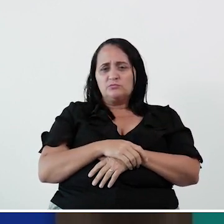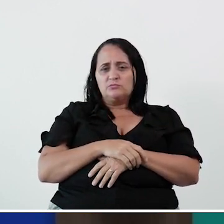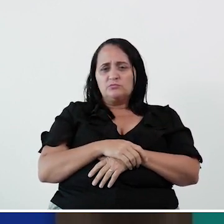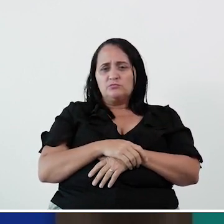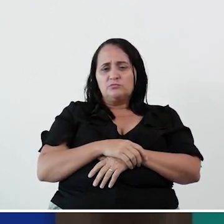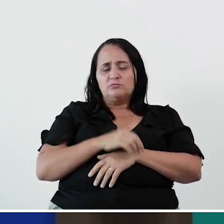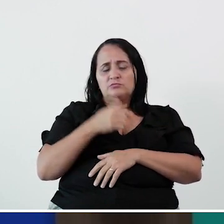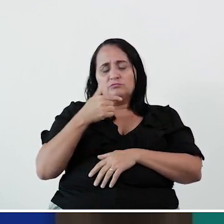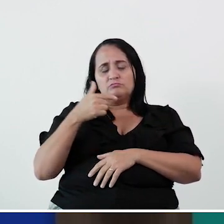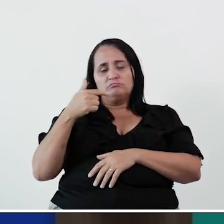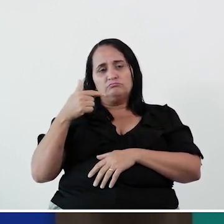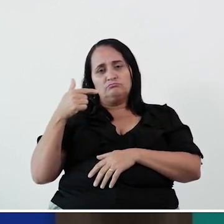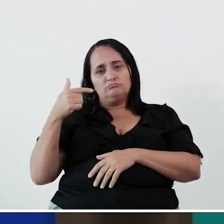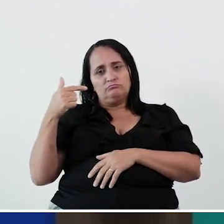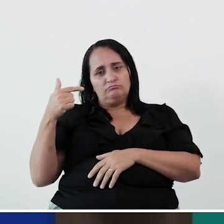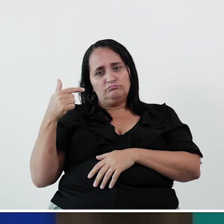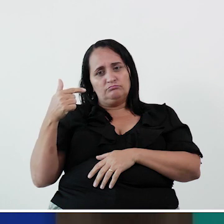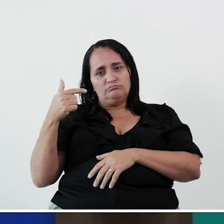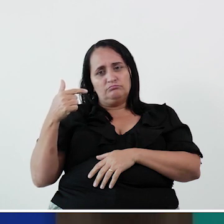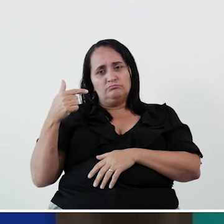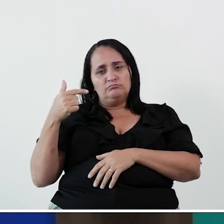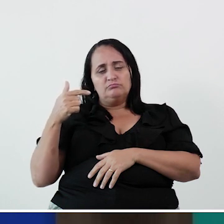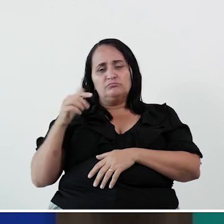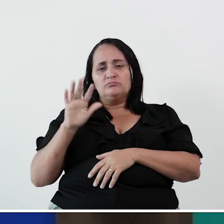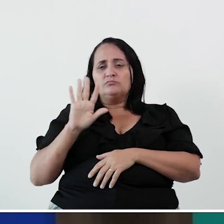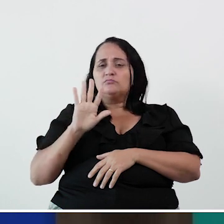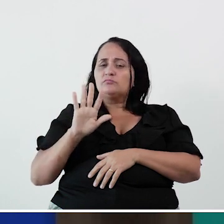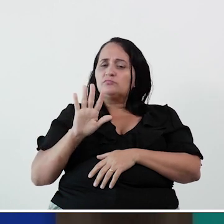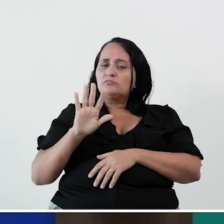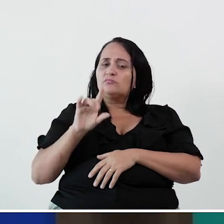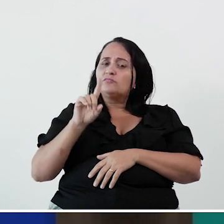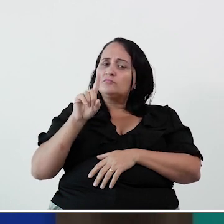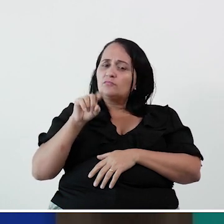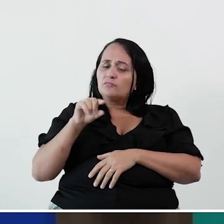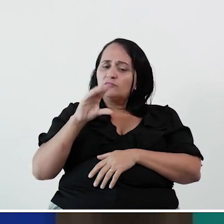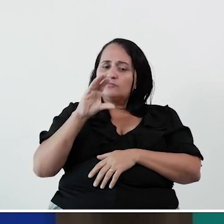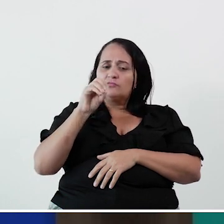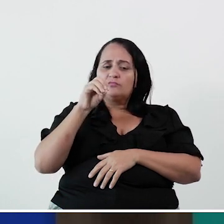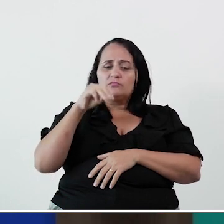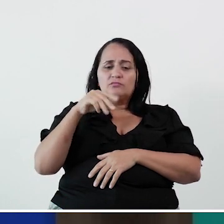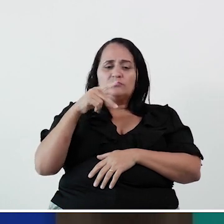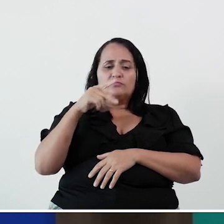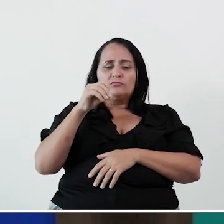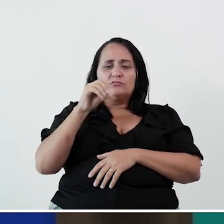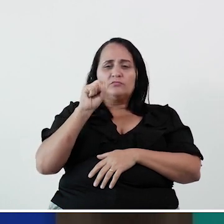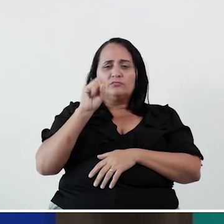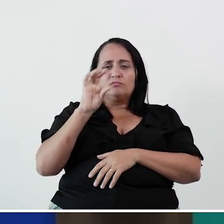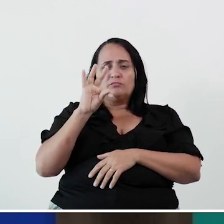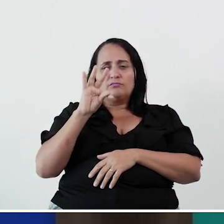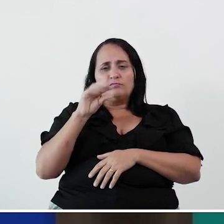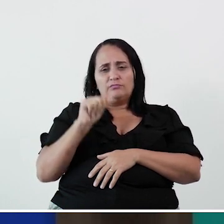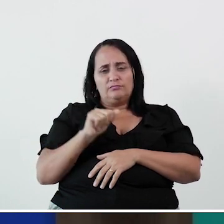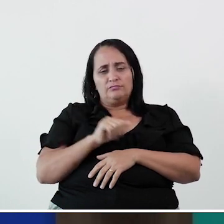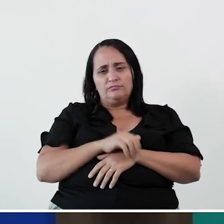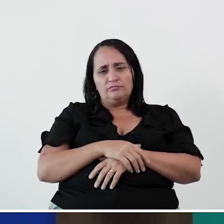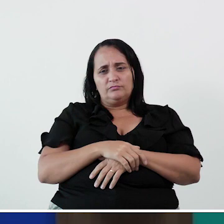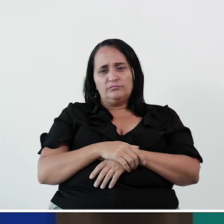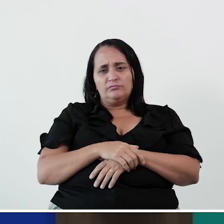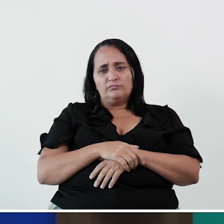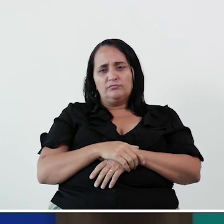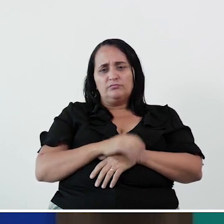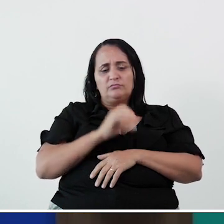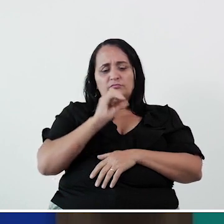período. Então, essa dízima aqui, eu poderia representá-la dessa forma. Quem